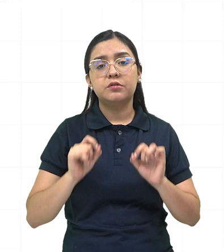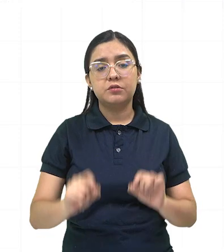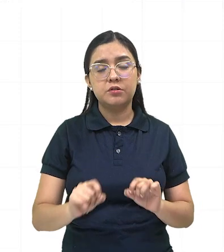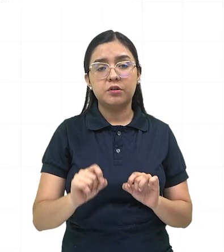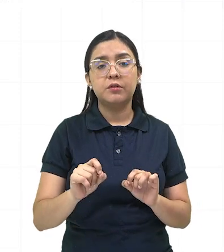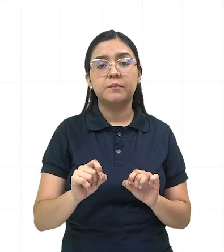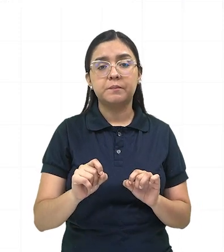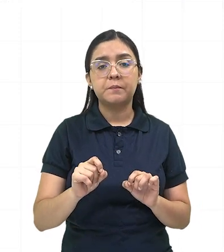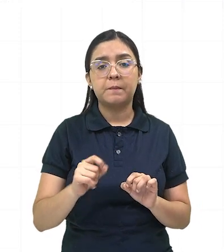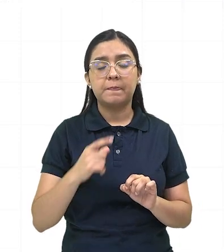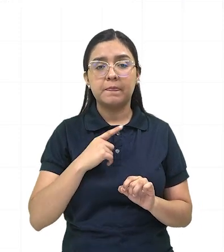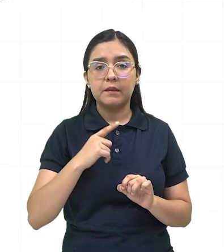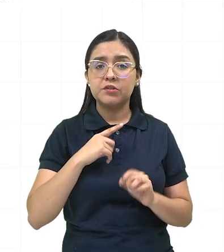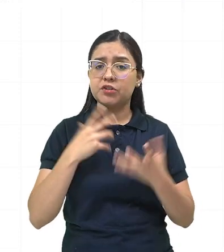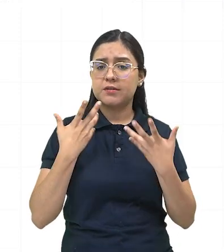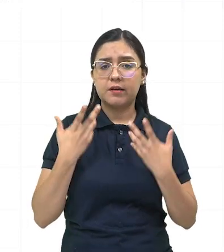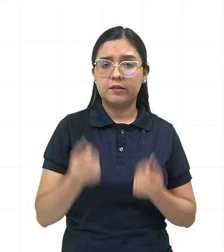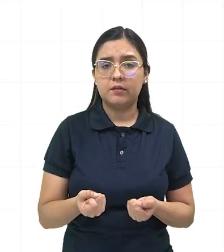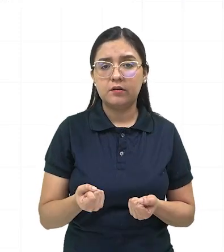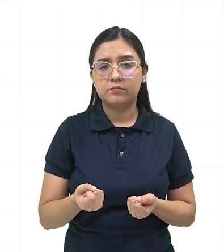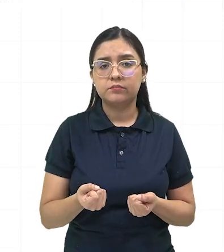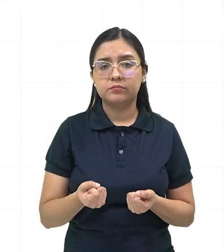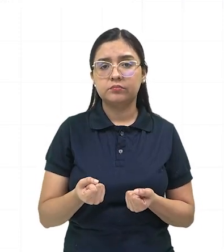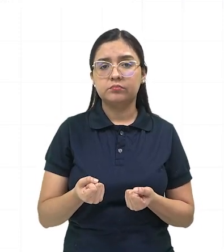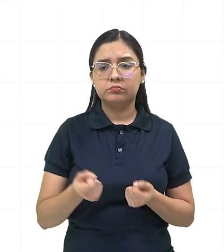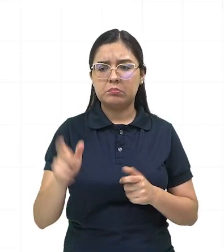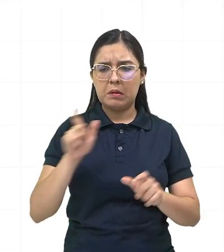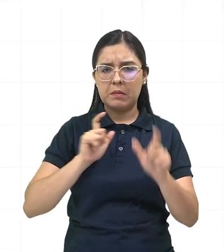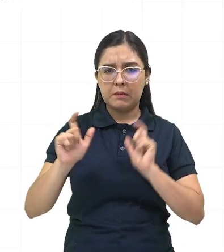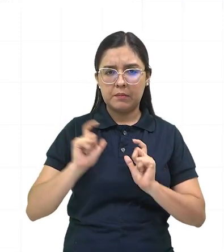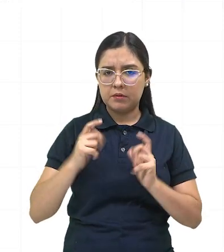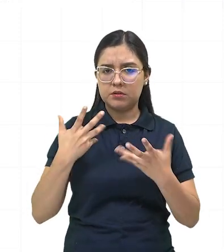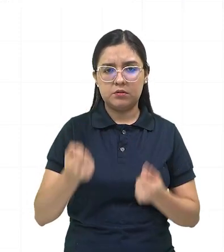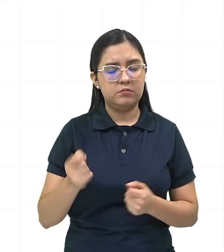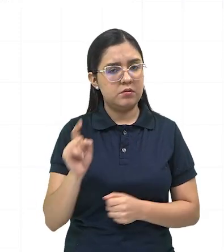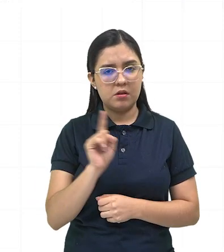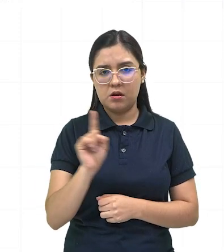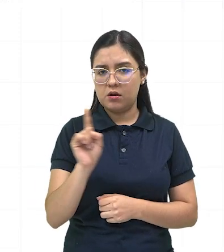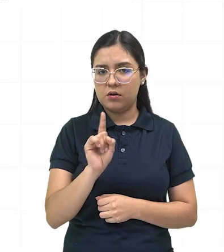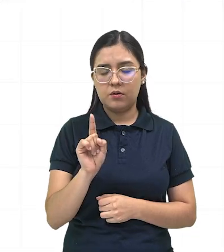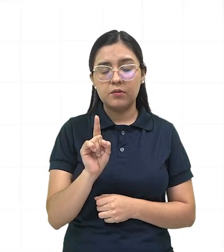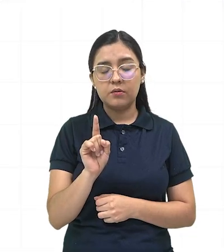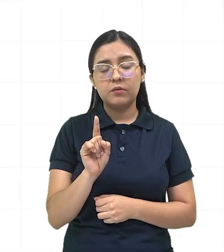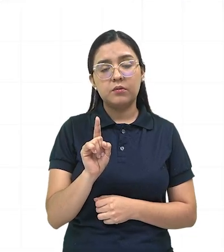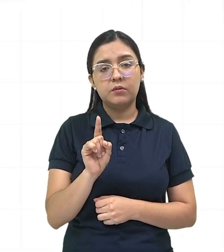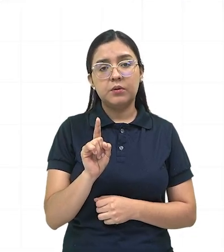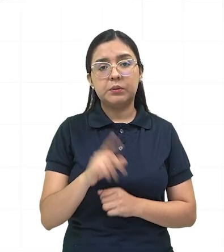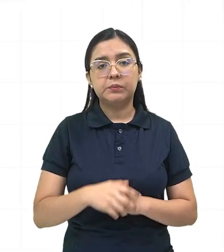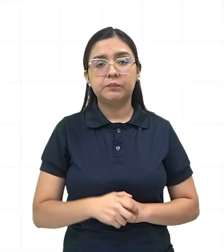escutar algo que lhe machuque, que lhe agrida. Ninguém tem obrigação de ser